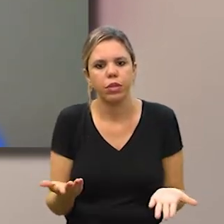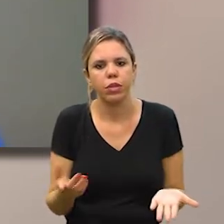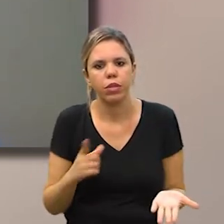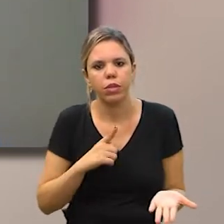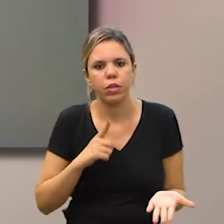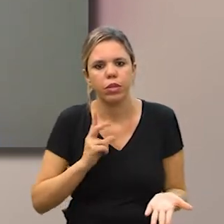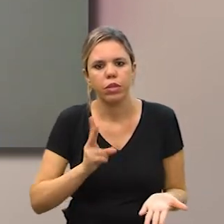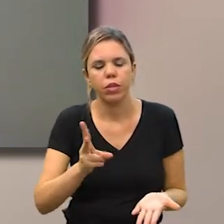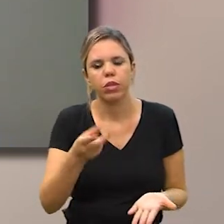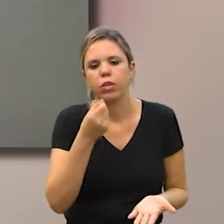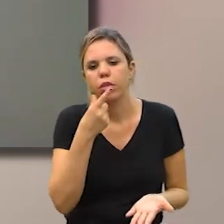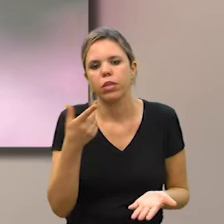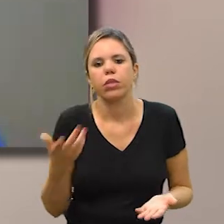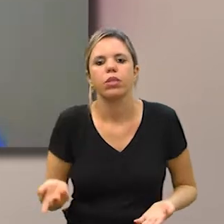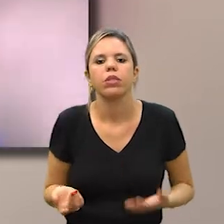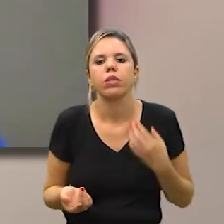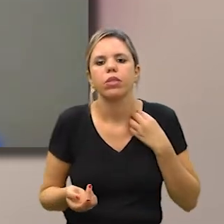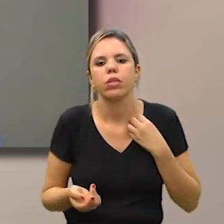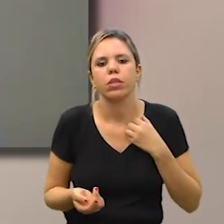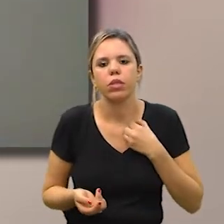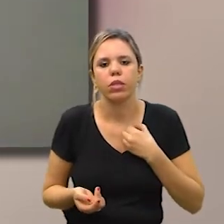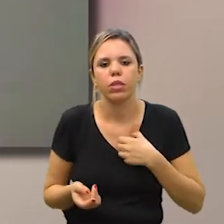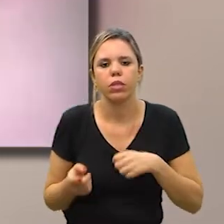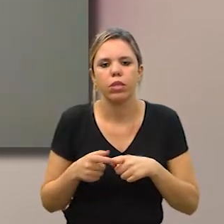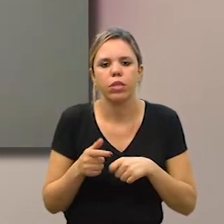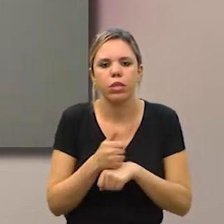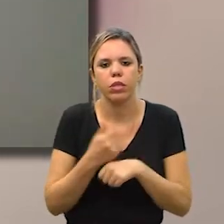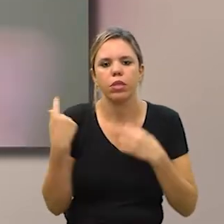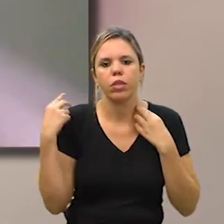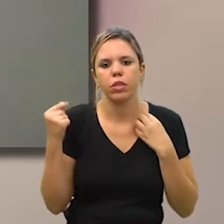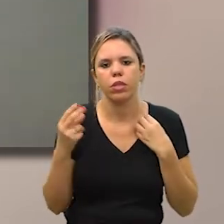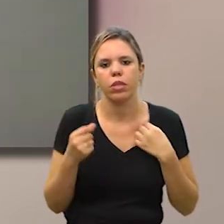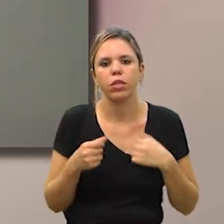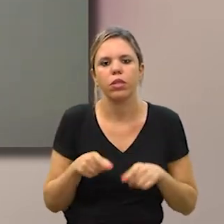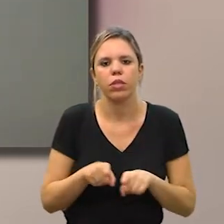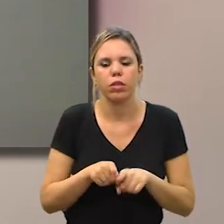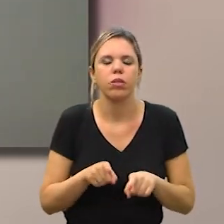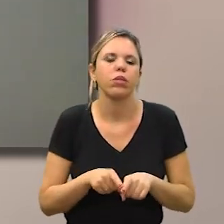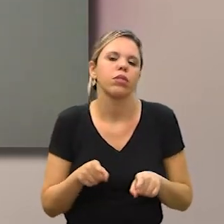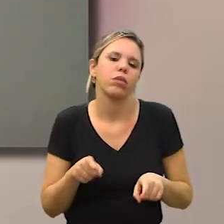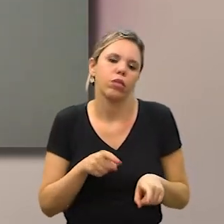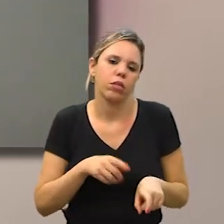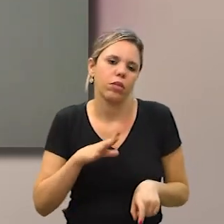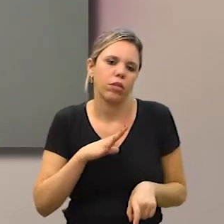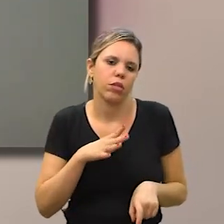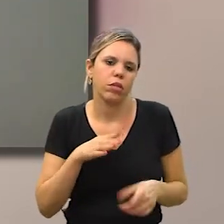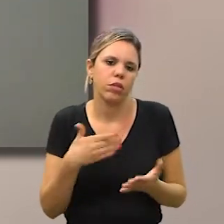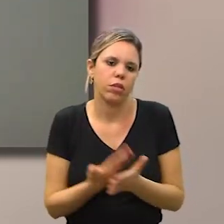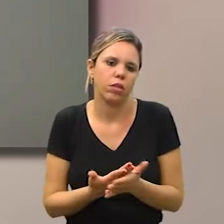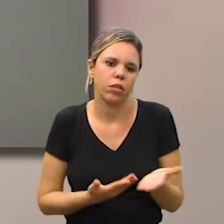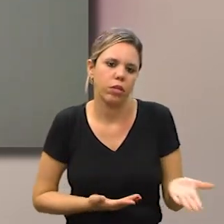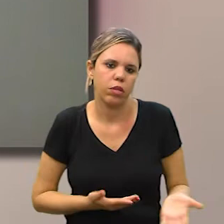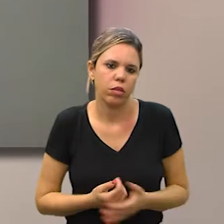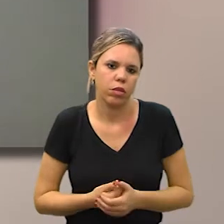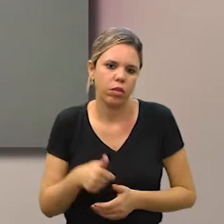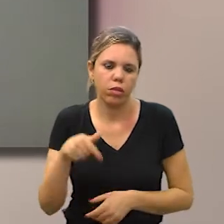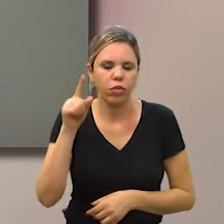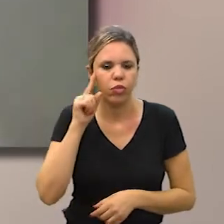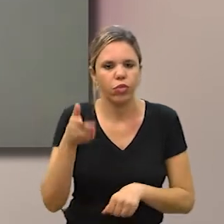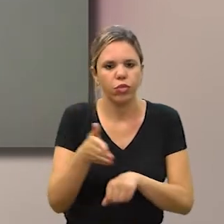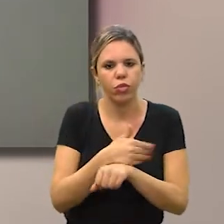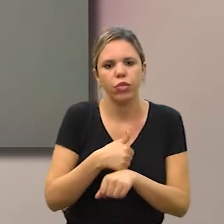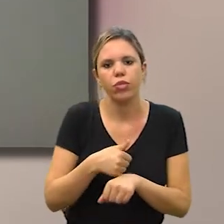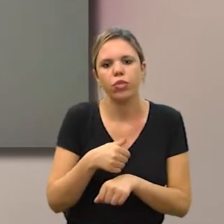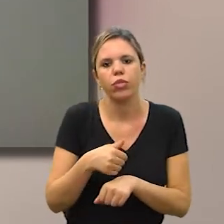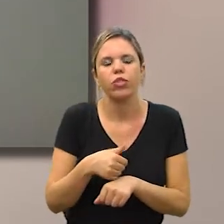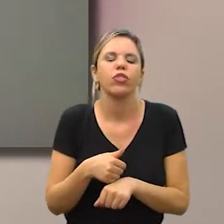tem continuar o remédio opinião o médico antigo do interior que falava que até 7